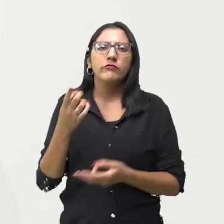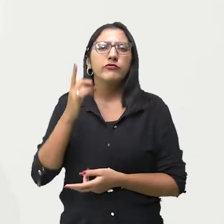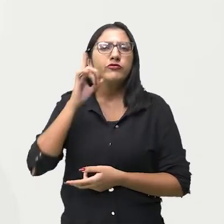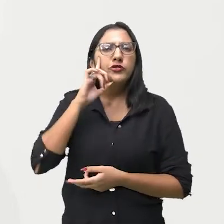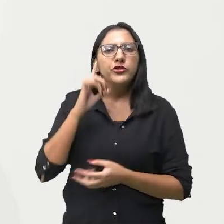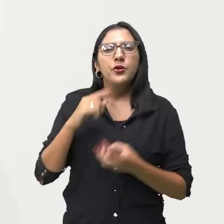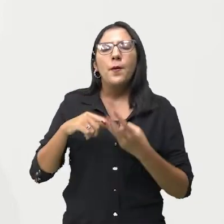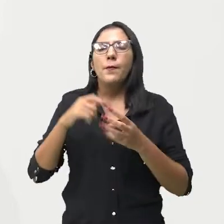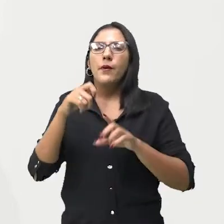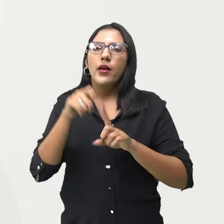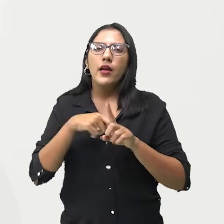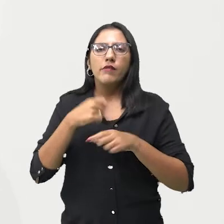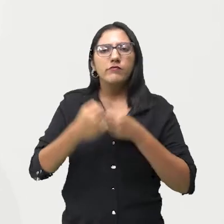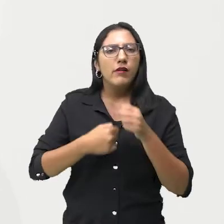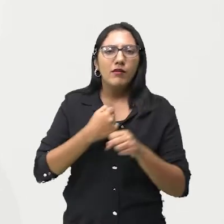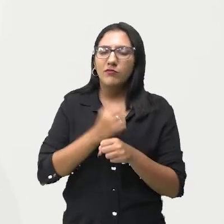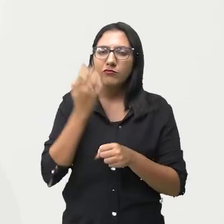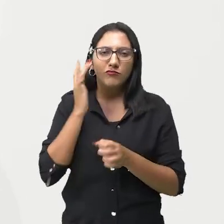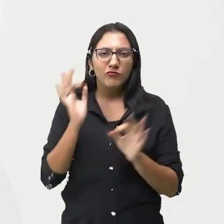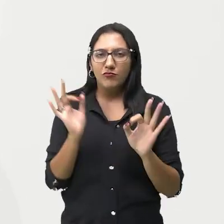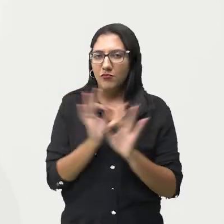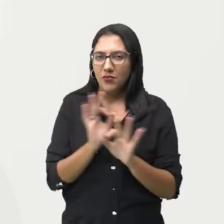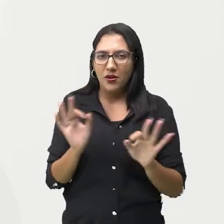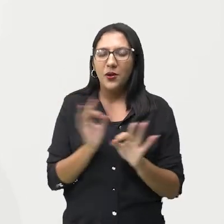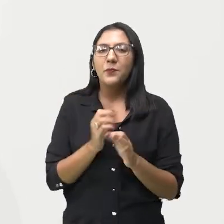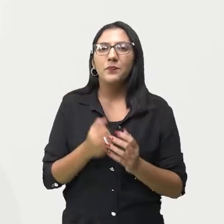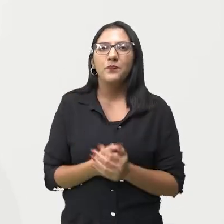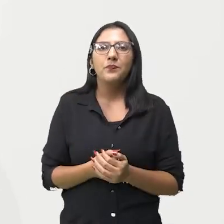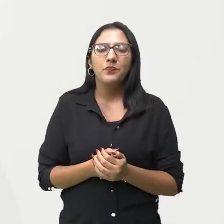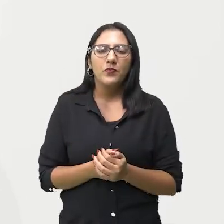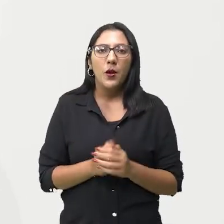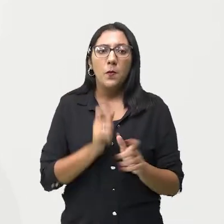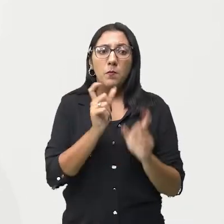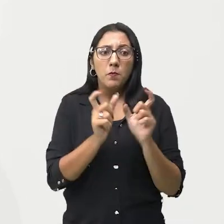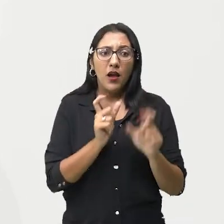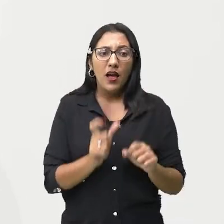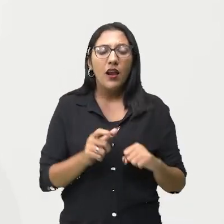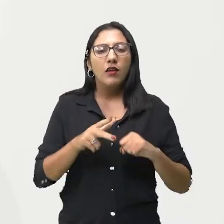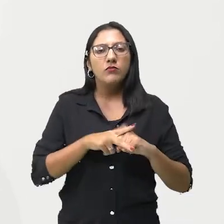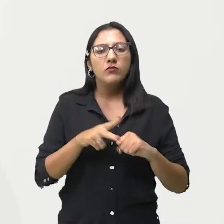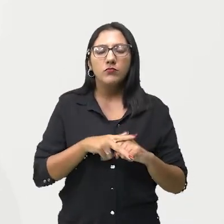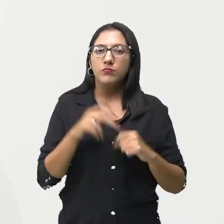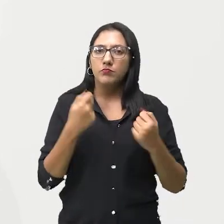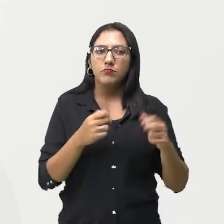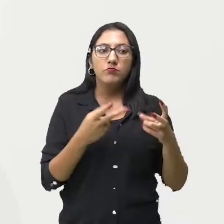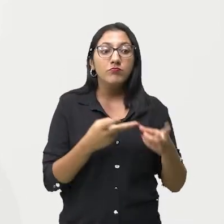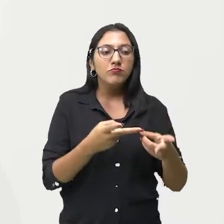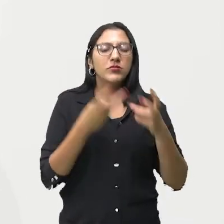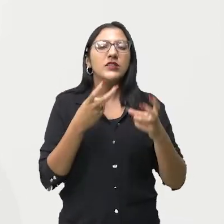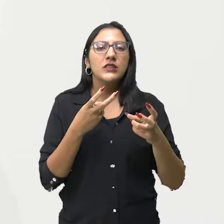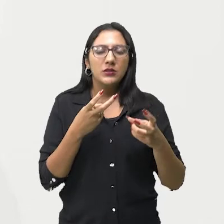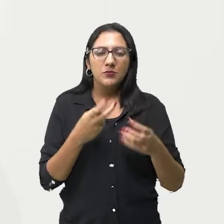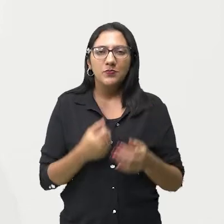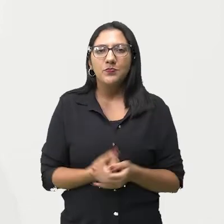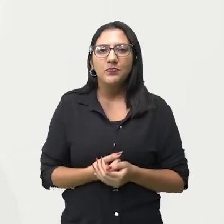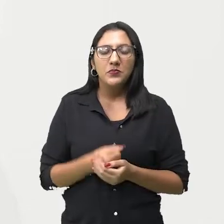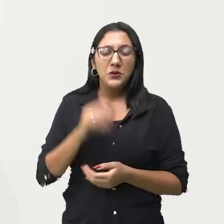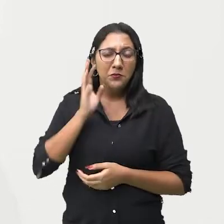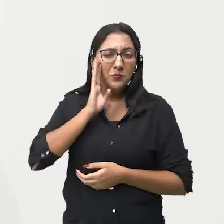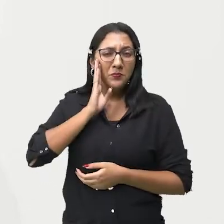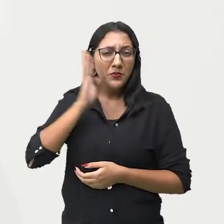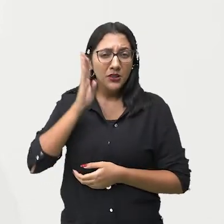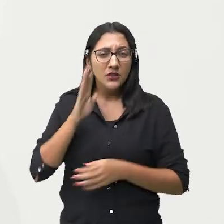dia, mês, ano. As indicações de tempo vão existir por meio de expressões adverbiais, não é? E